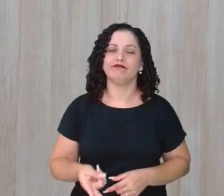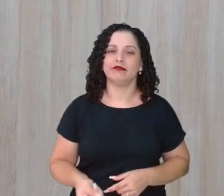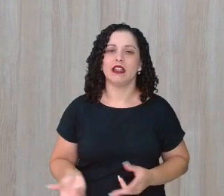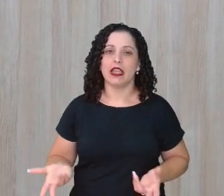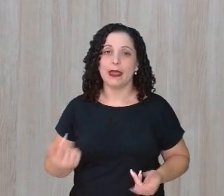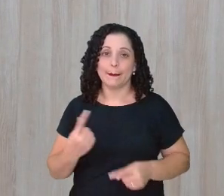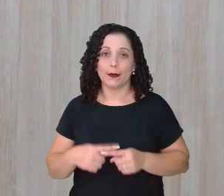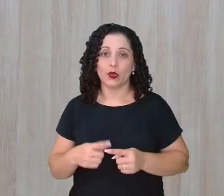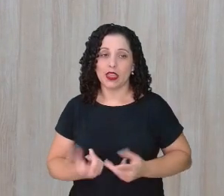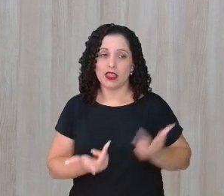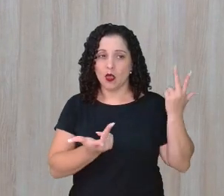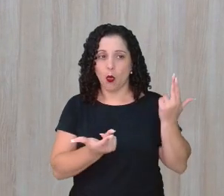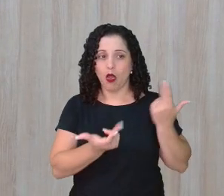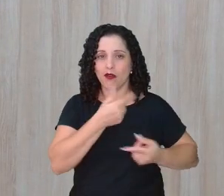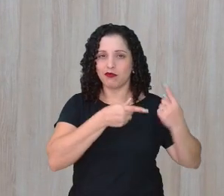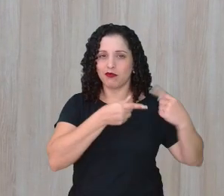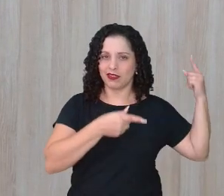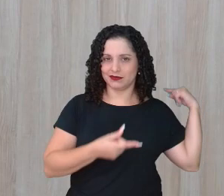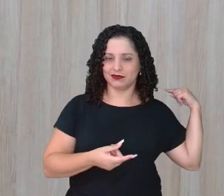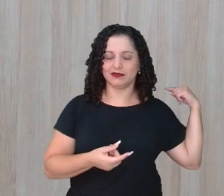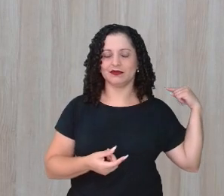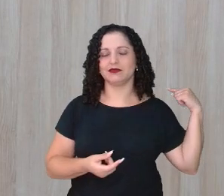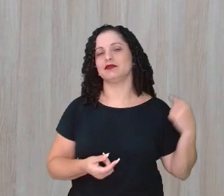antigo regime, né? Então, assim,